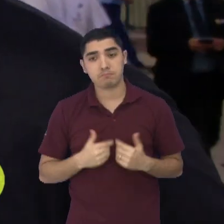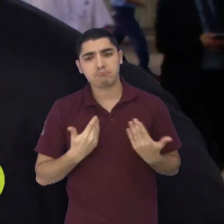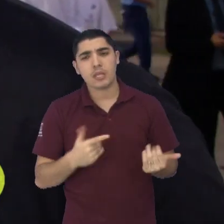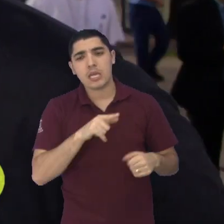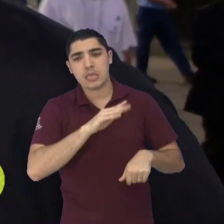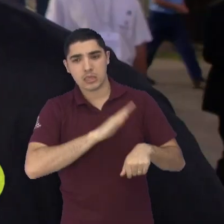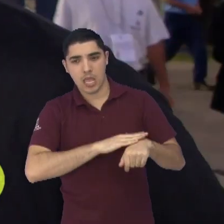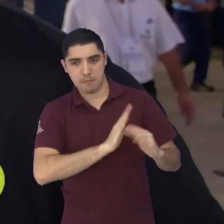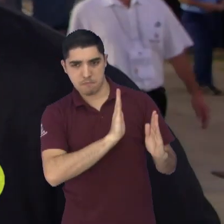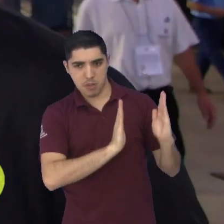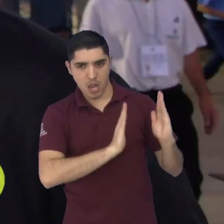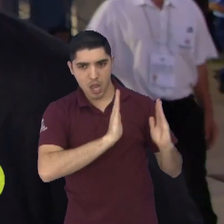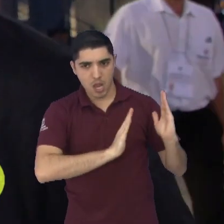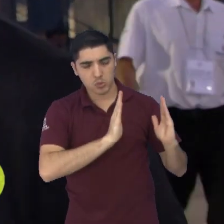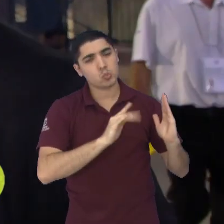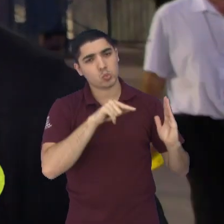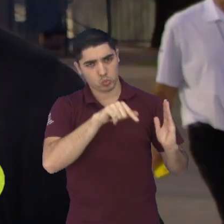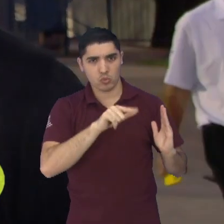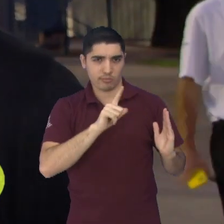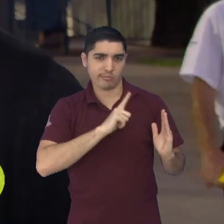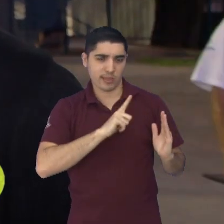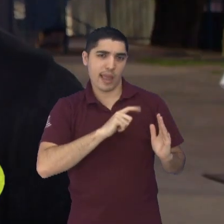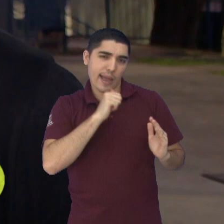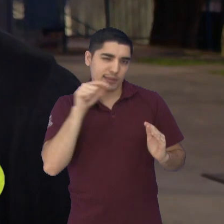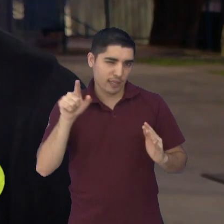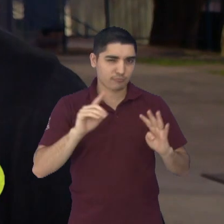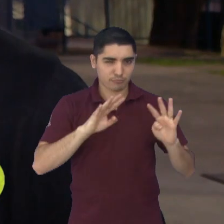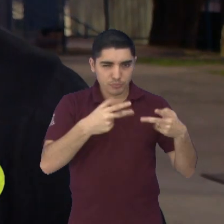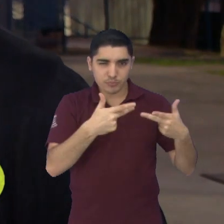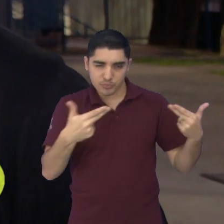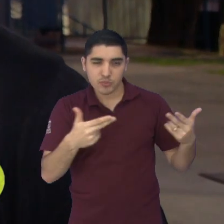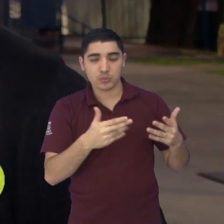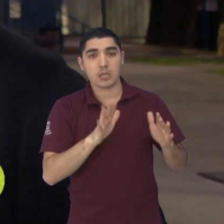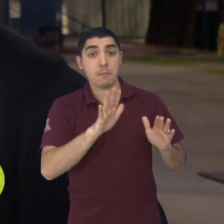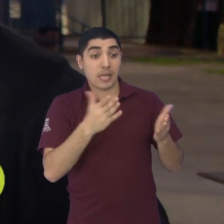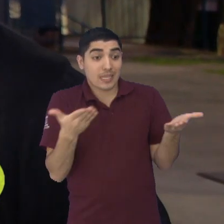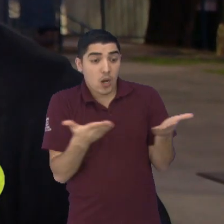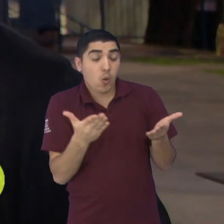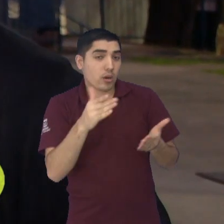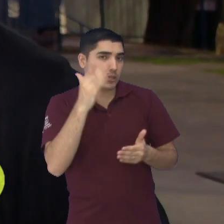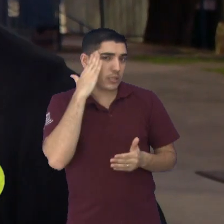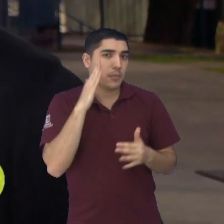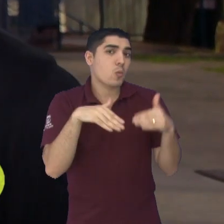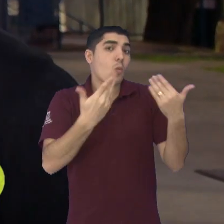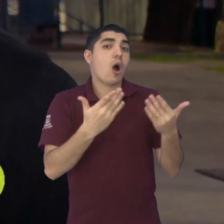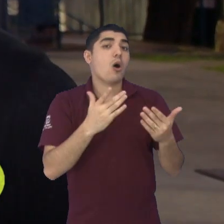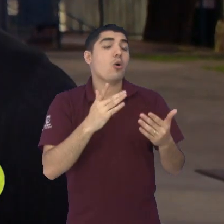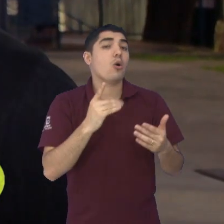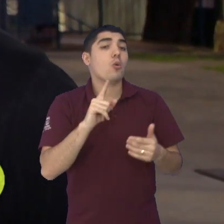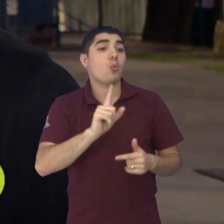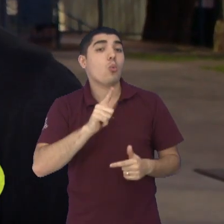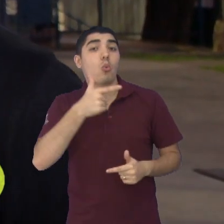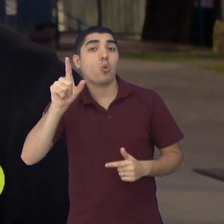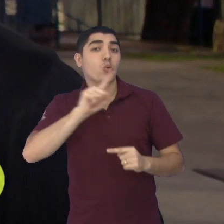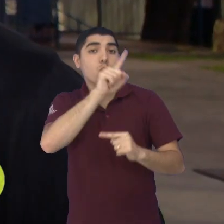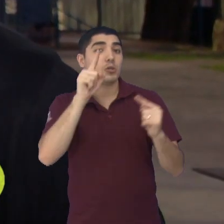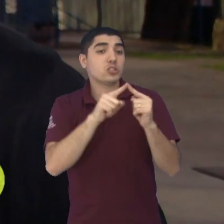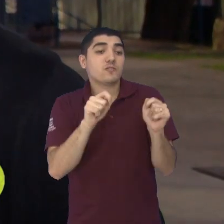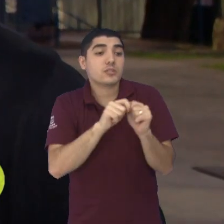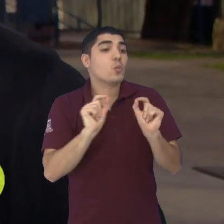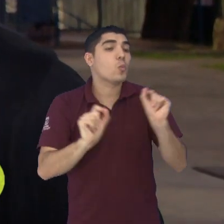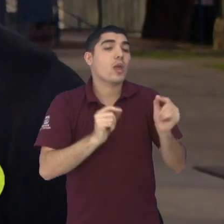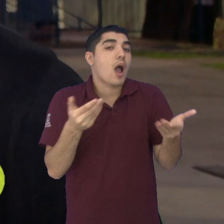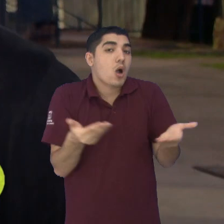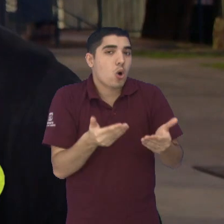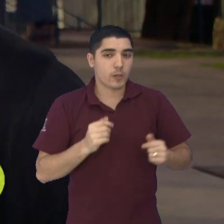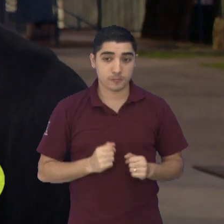né? A gente estava começando em off, que ainda tem um prazo, né? Não vai ser de imediato, enfim, qual que vai ser o próximo passo aí dessa concessão? Tem